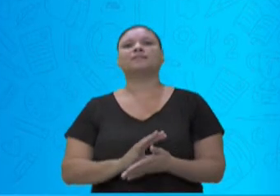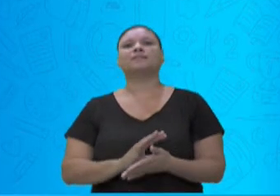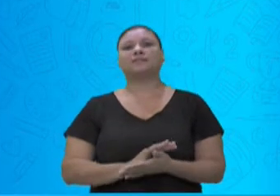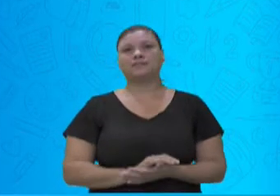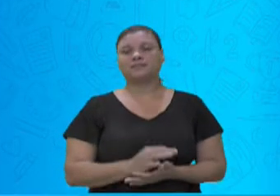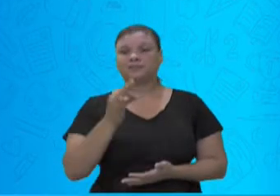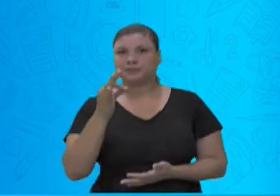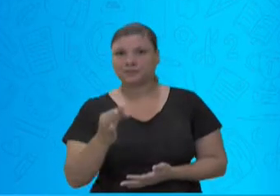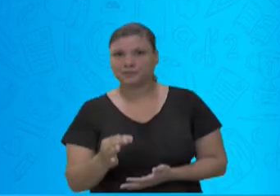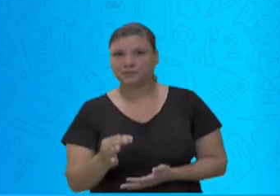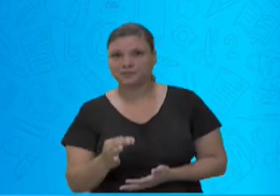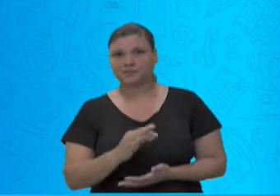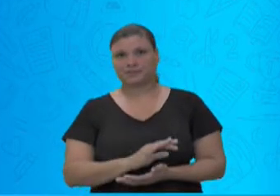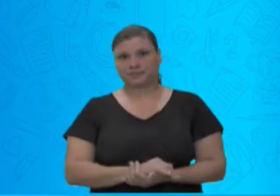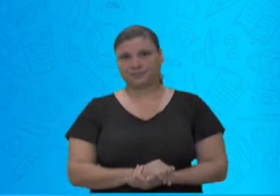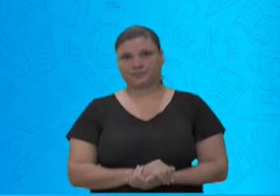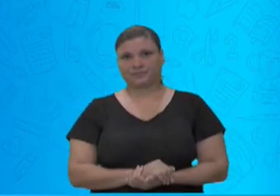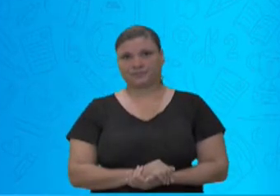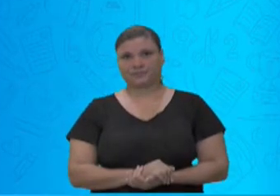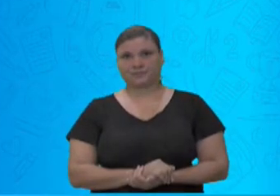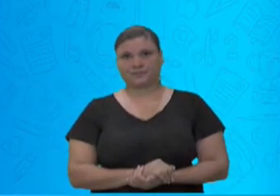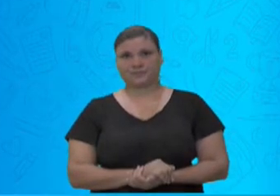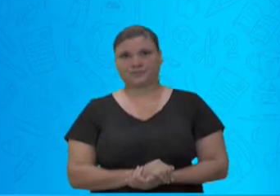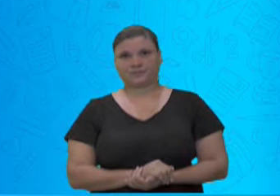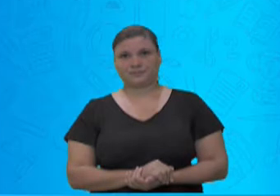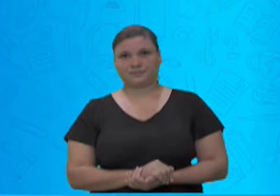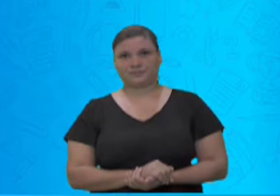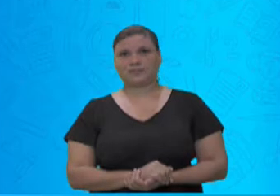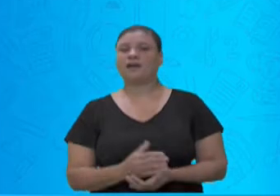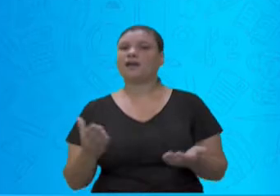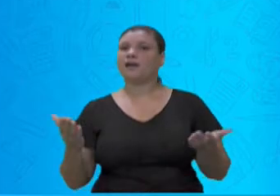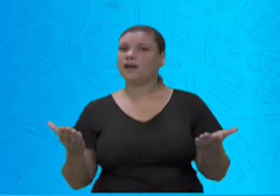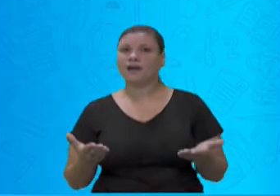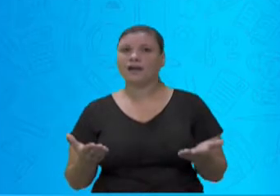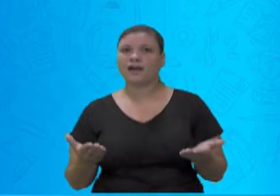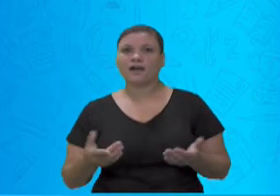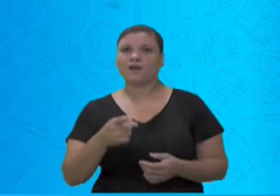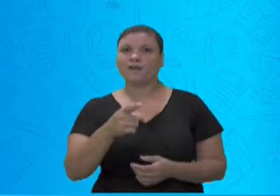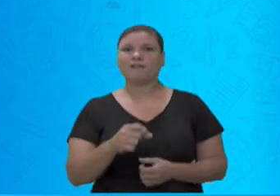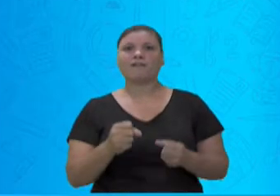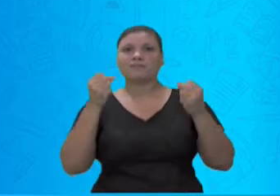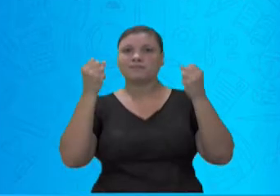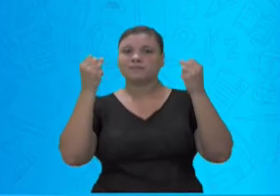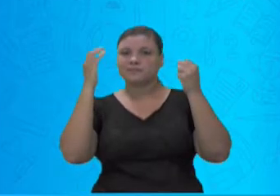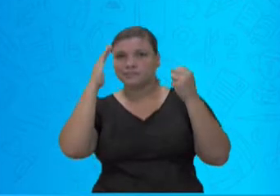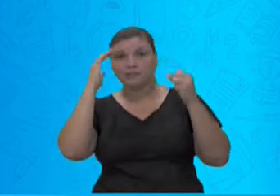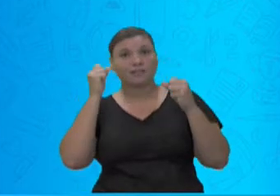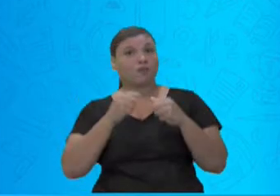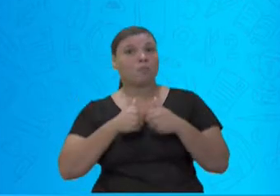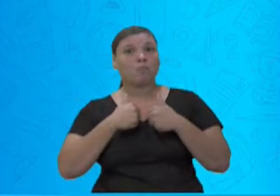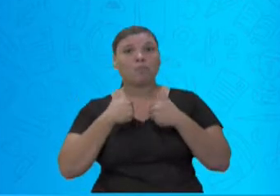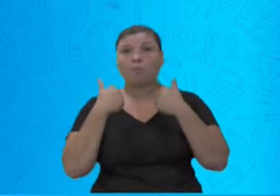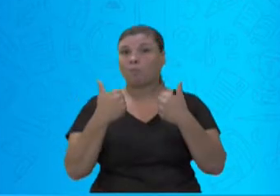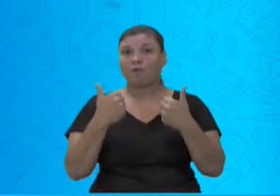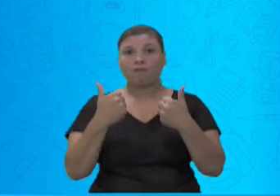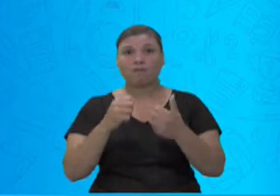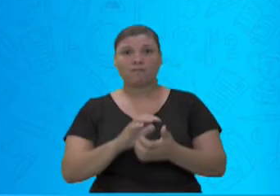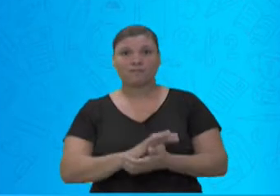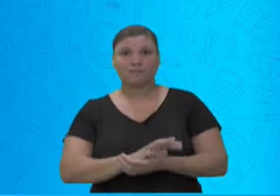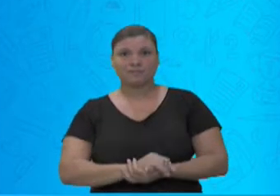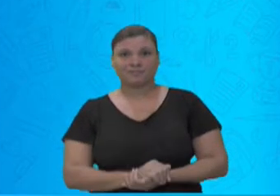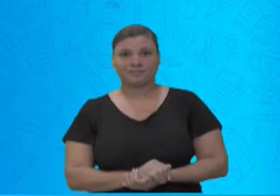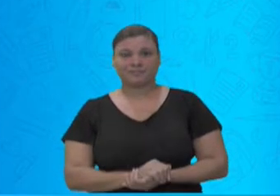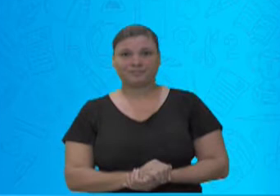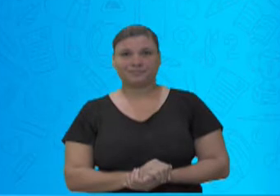das palavras. Olha, o que acabamos de introduzir. Grafia correta. Só que não é só